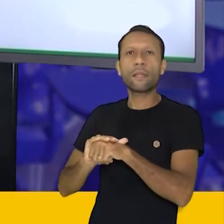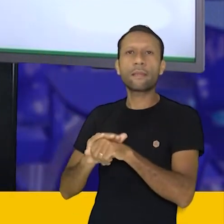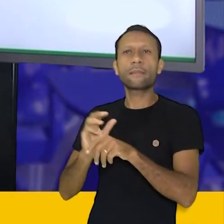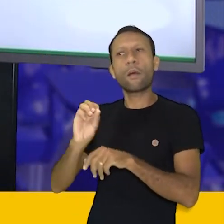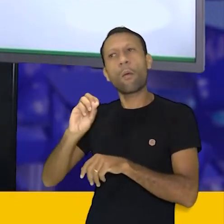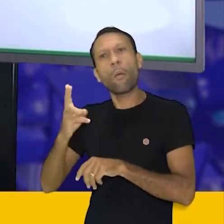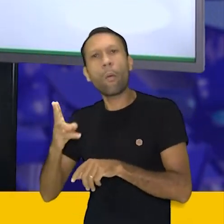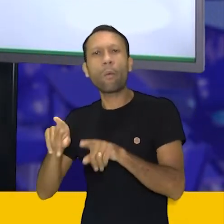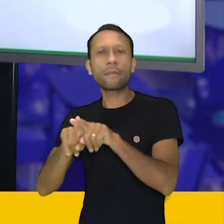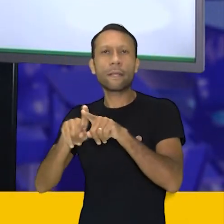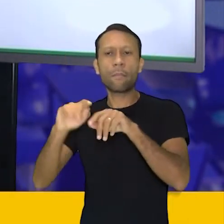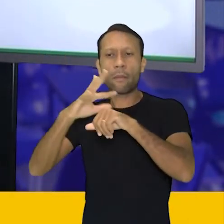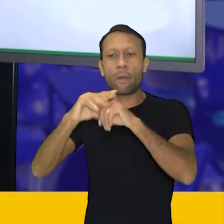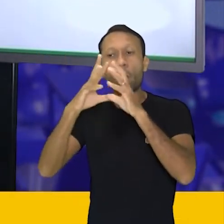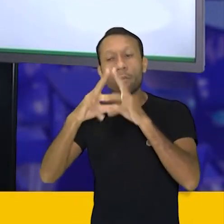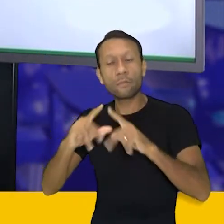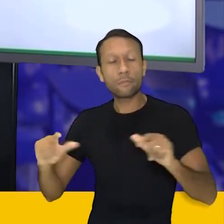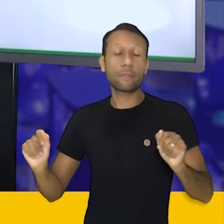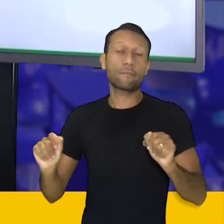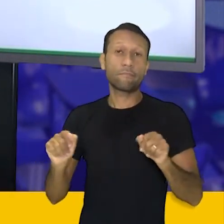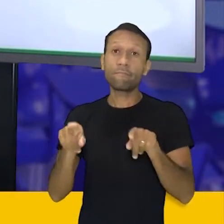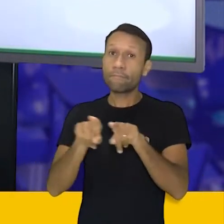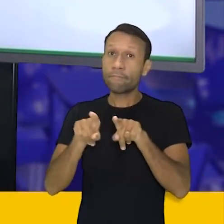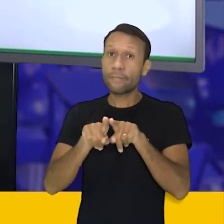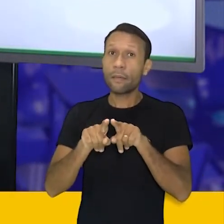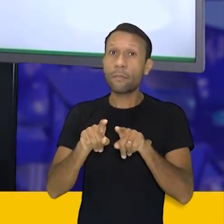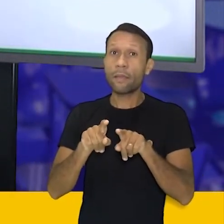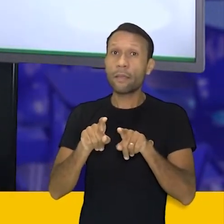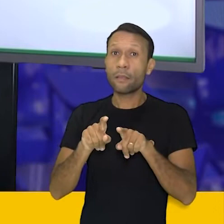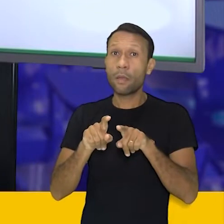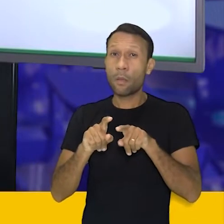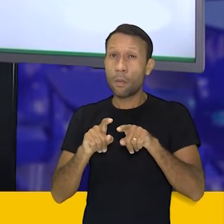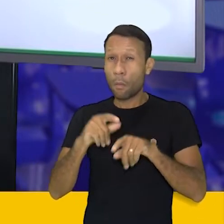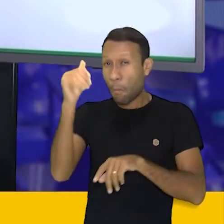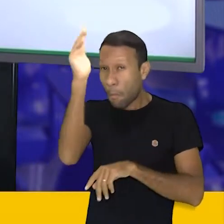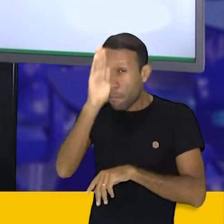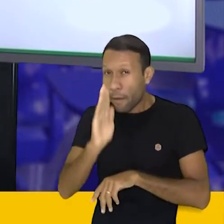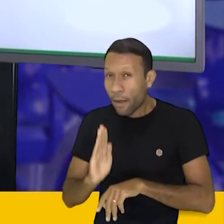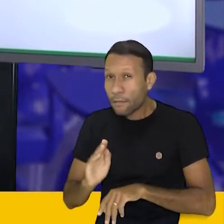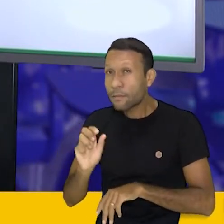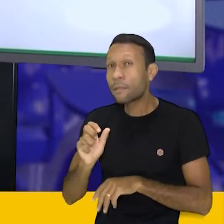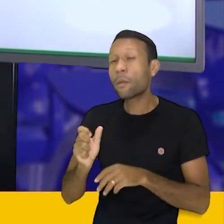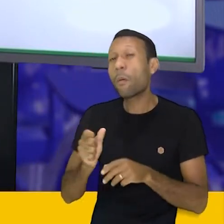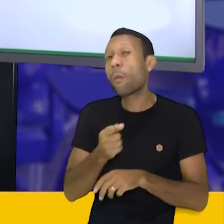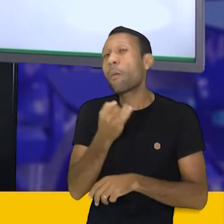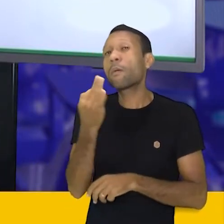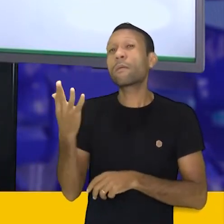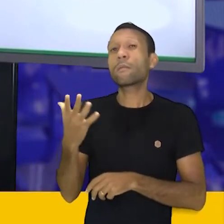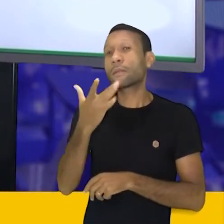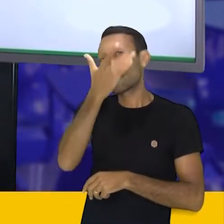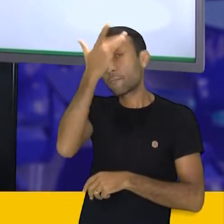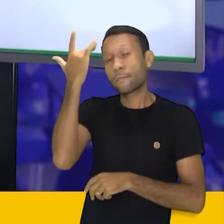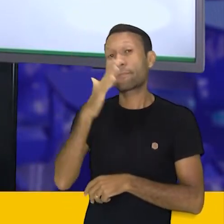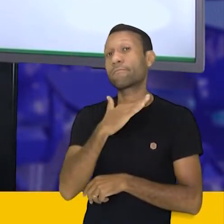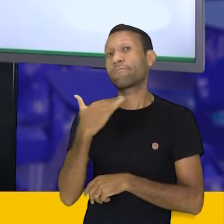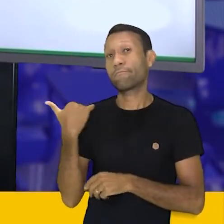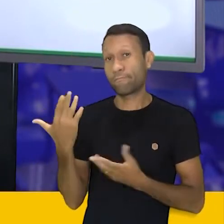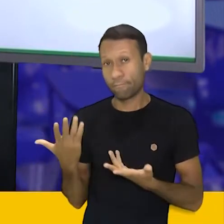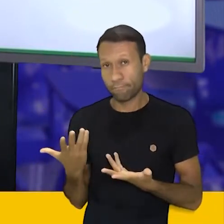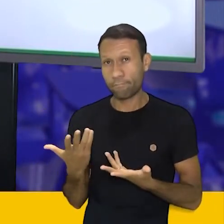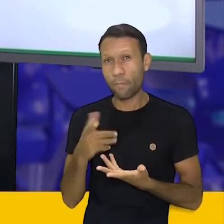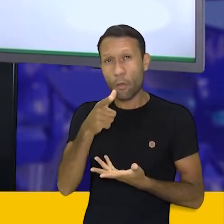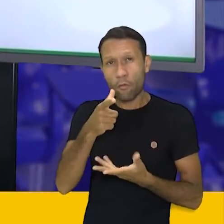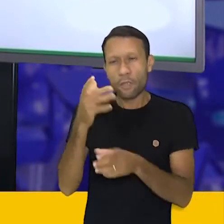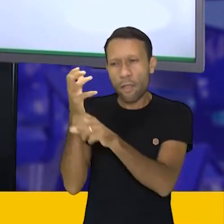casos recuperados, e mortos no Brasil inteiro, ou no mundo e em Caruaru. Ou seja, é